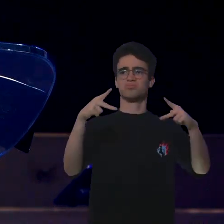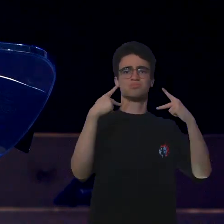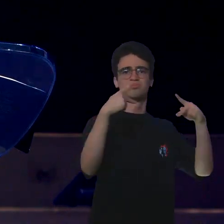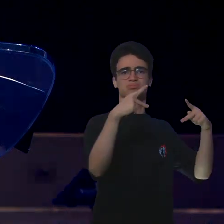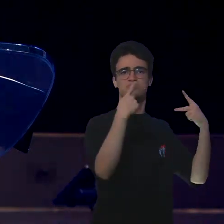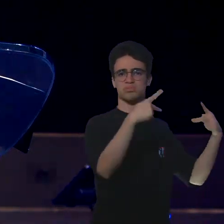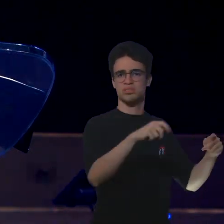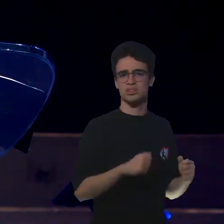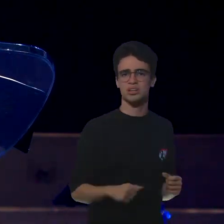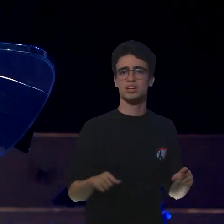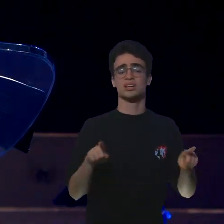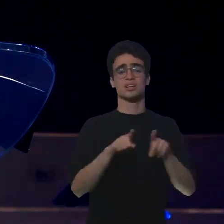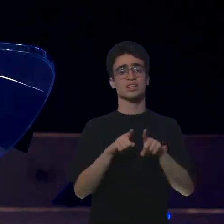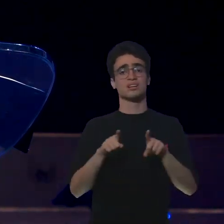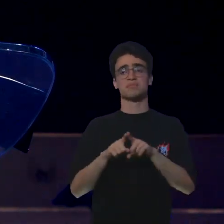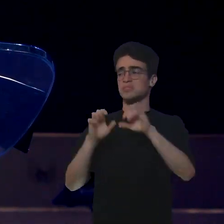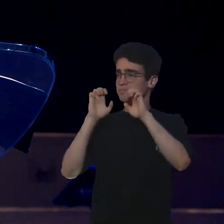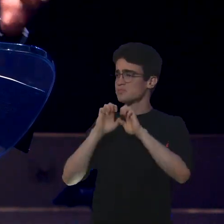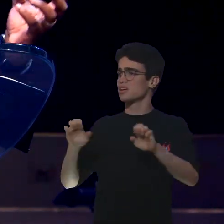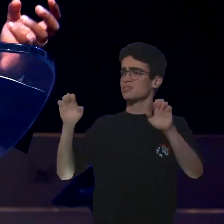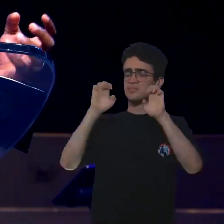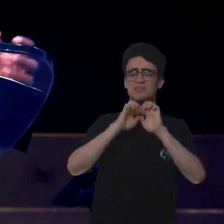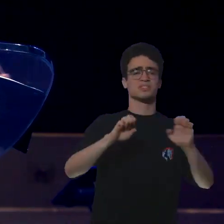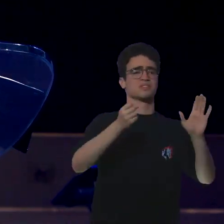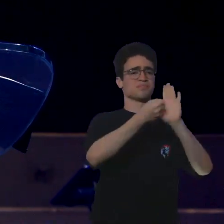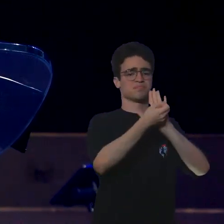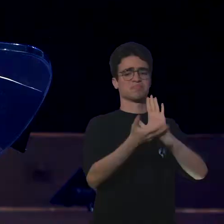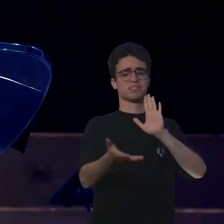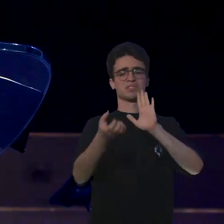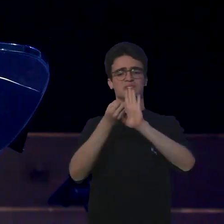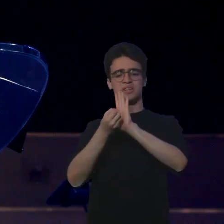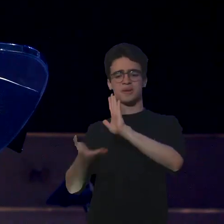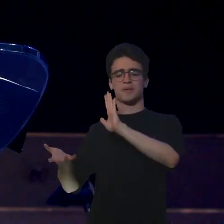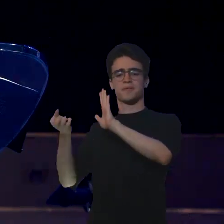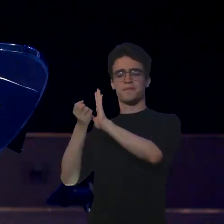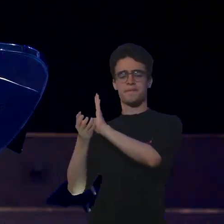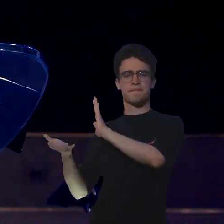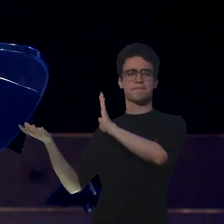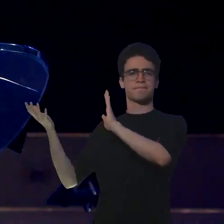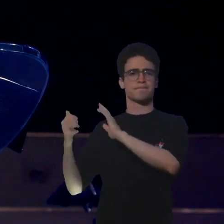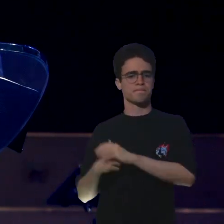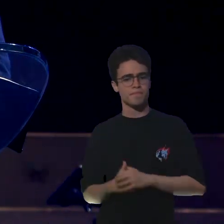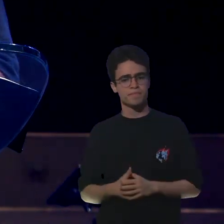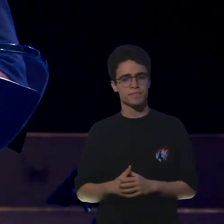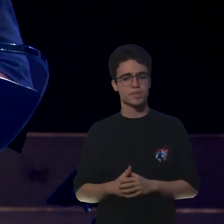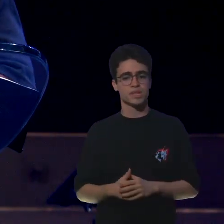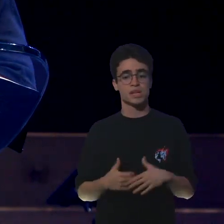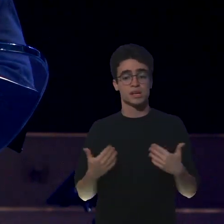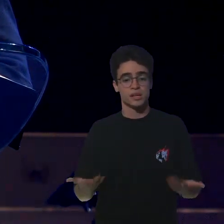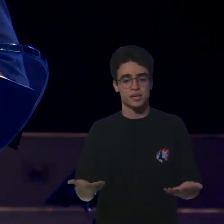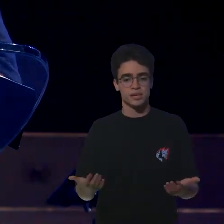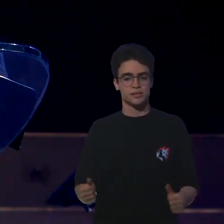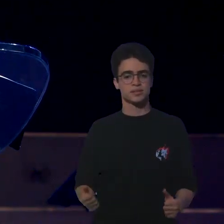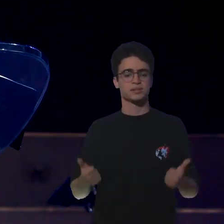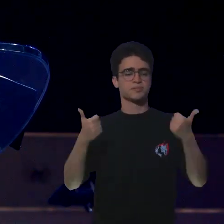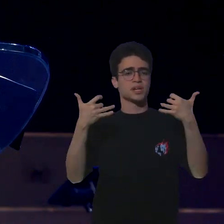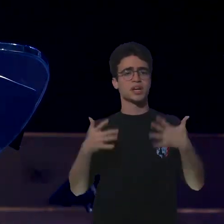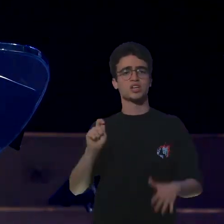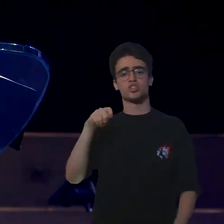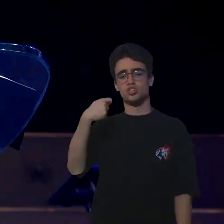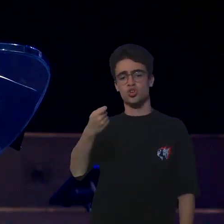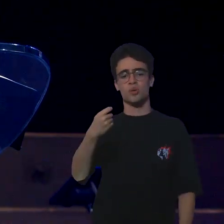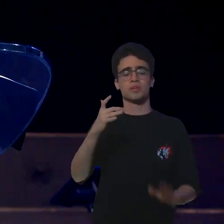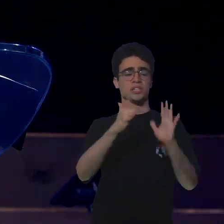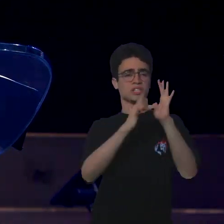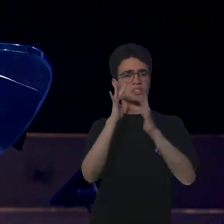falar de Jesus, desse evangelho às outras pessoas. E falando de o poder do